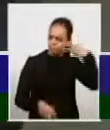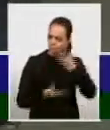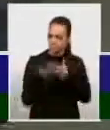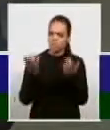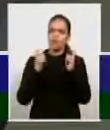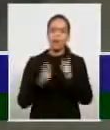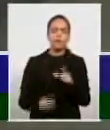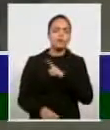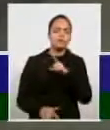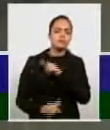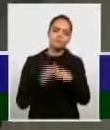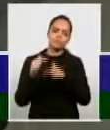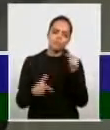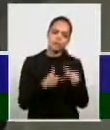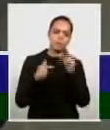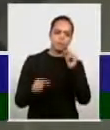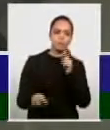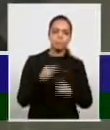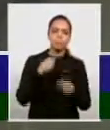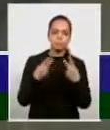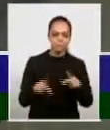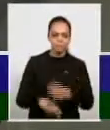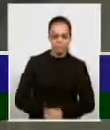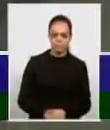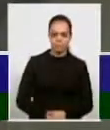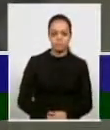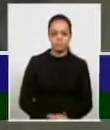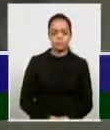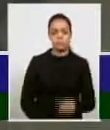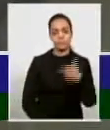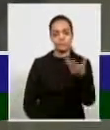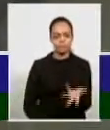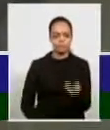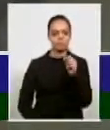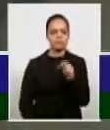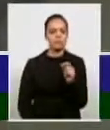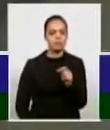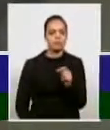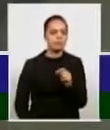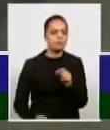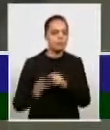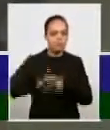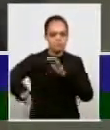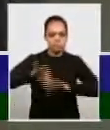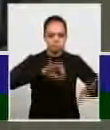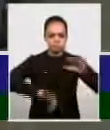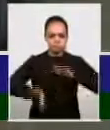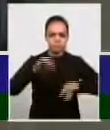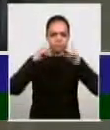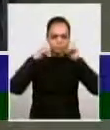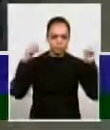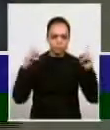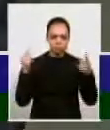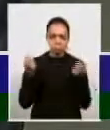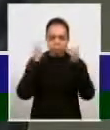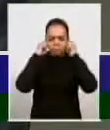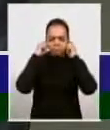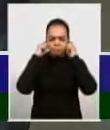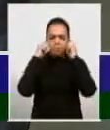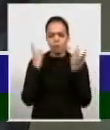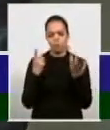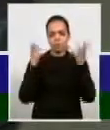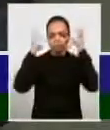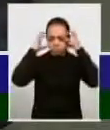onde estão as ações para coibir isso? Então, a individualização do som, com headphone, com fone